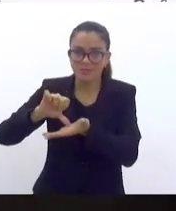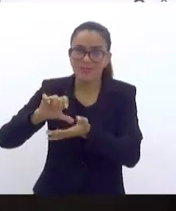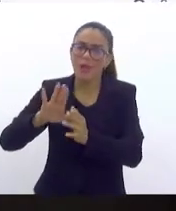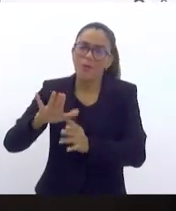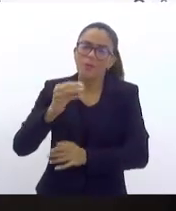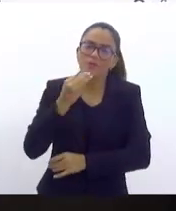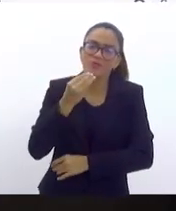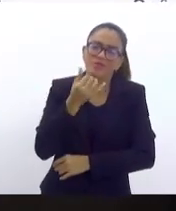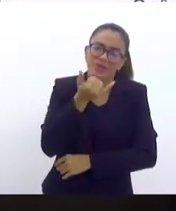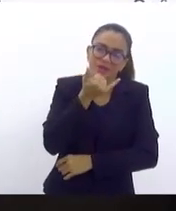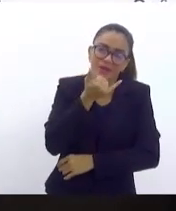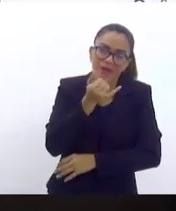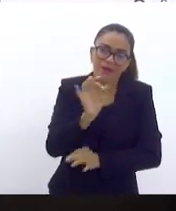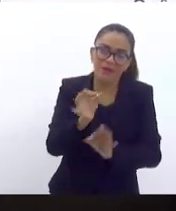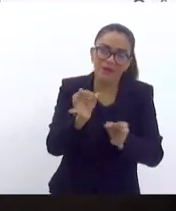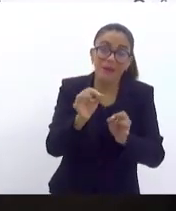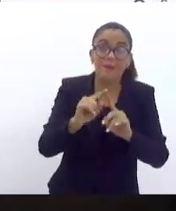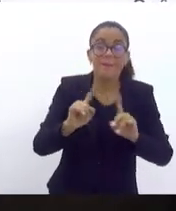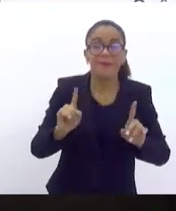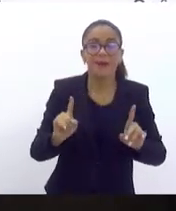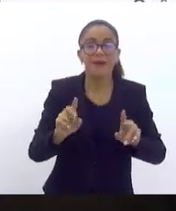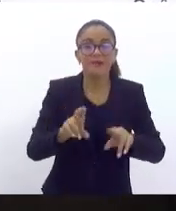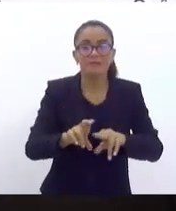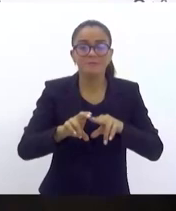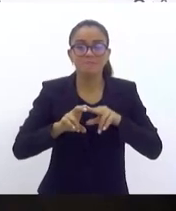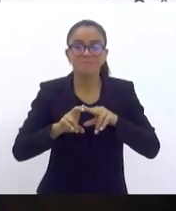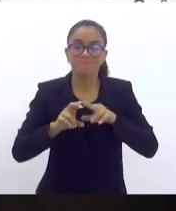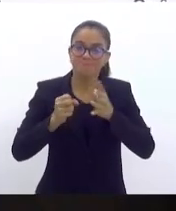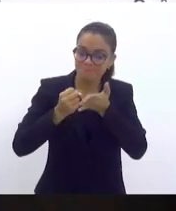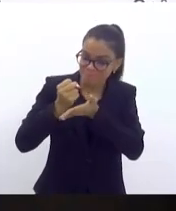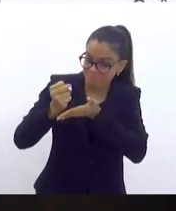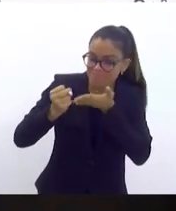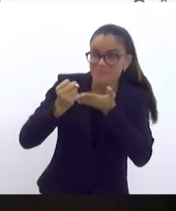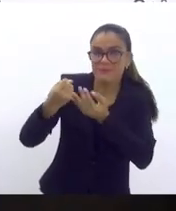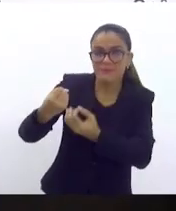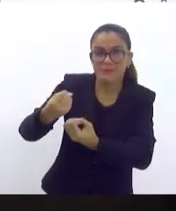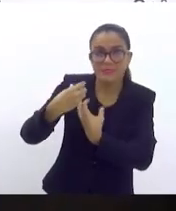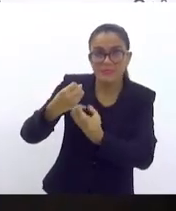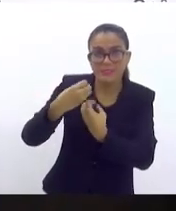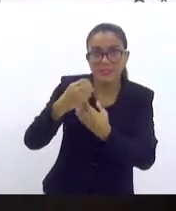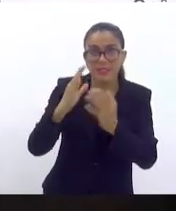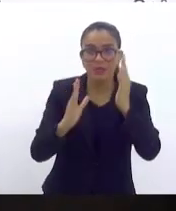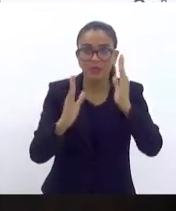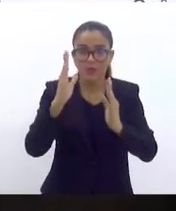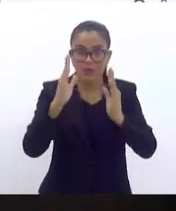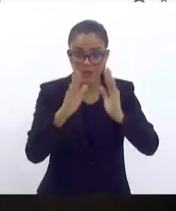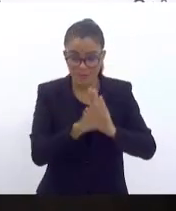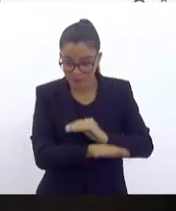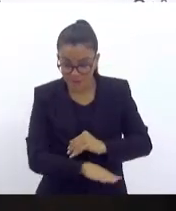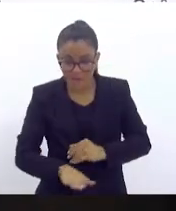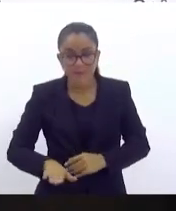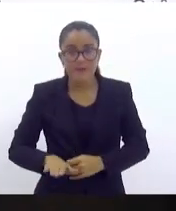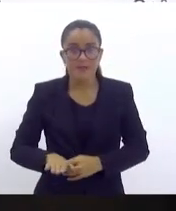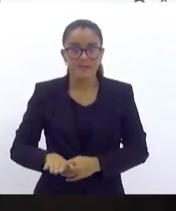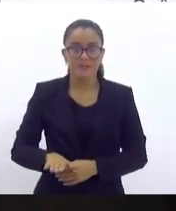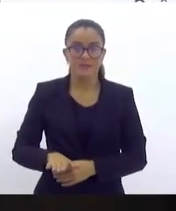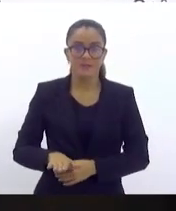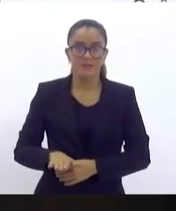mas por conta dos princípios que eu recebi na minha infância